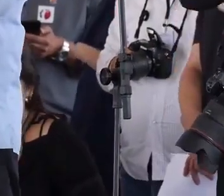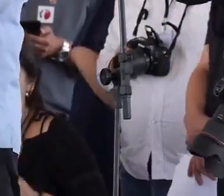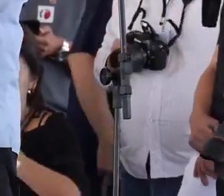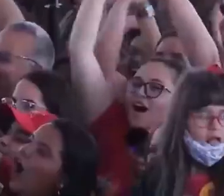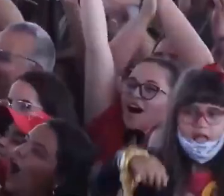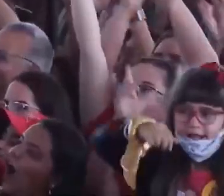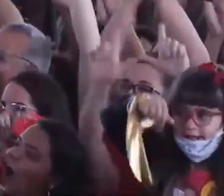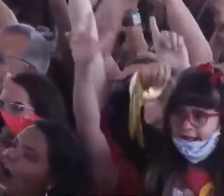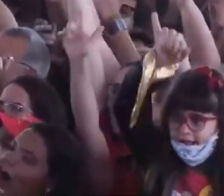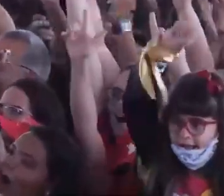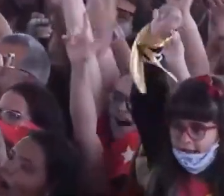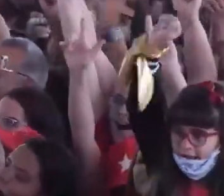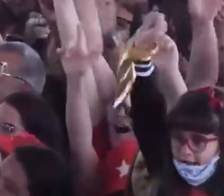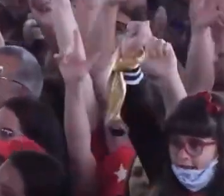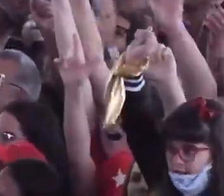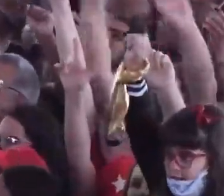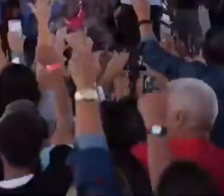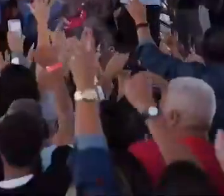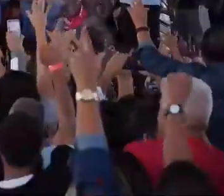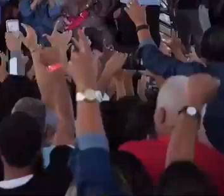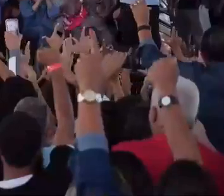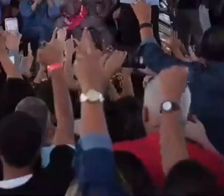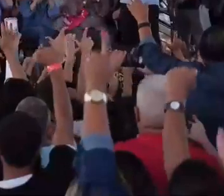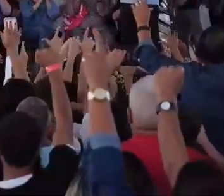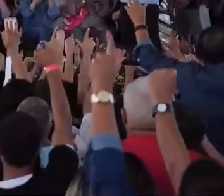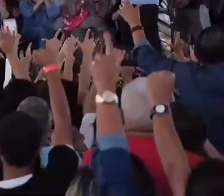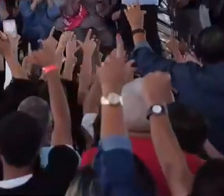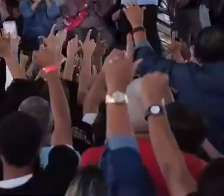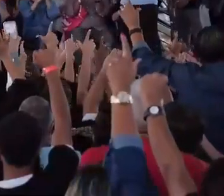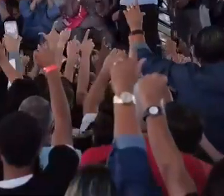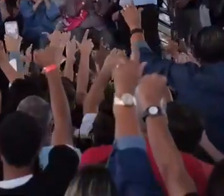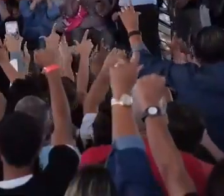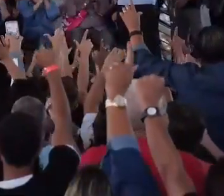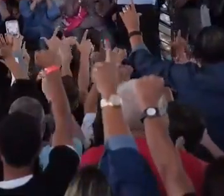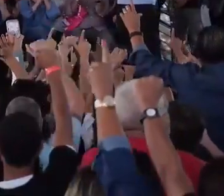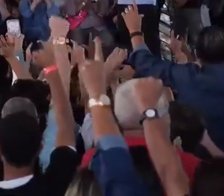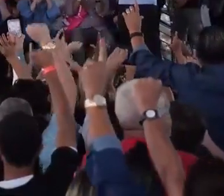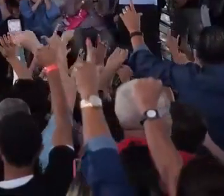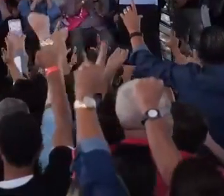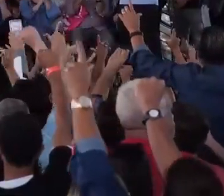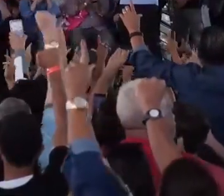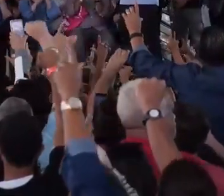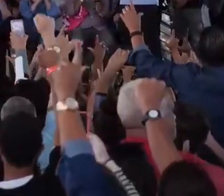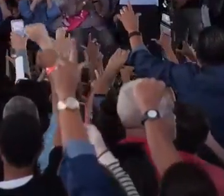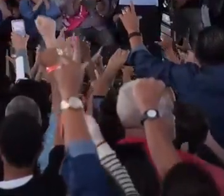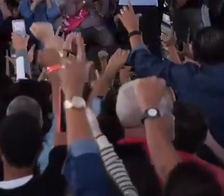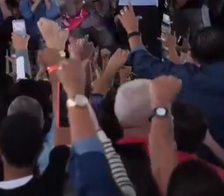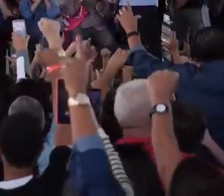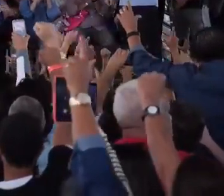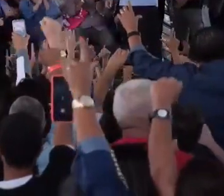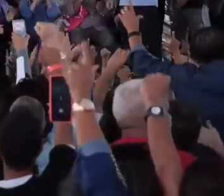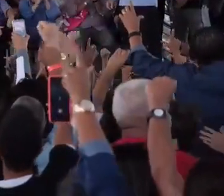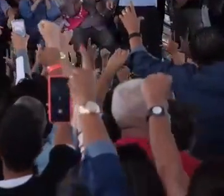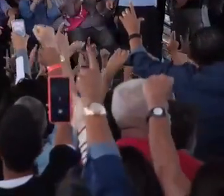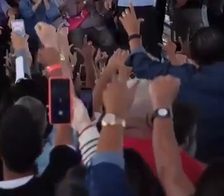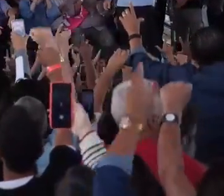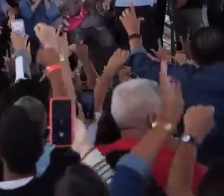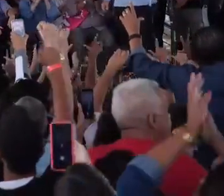de volta. O planeta quer o Lula de volta.